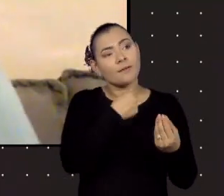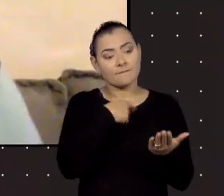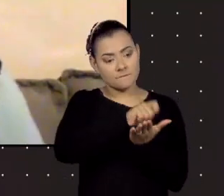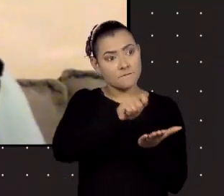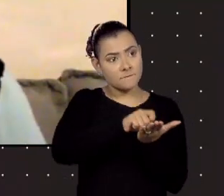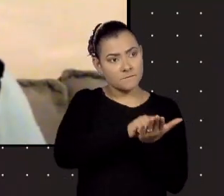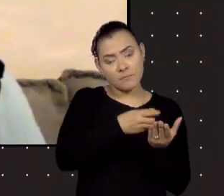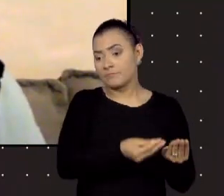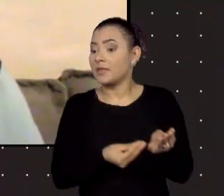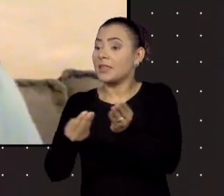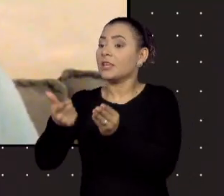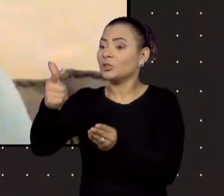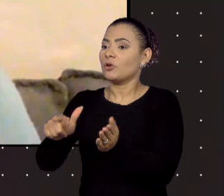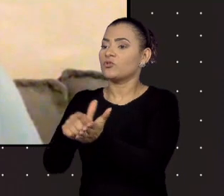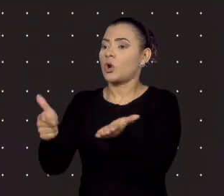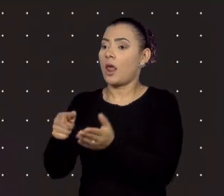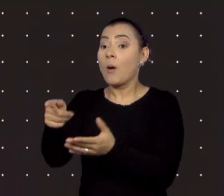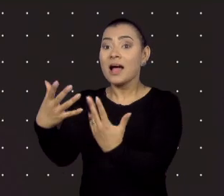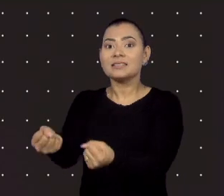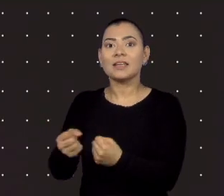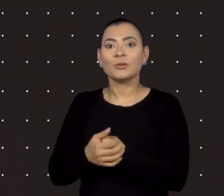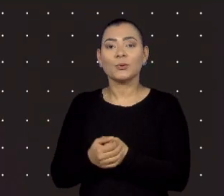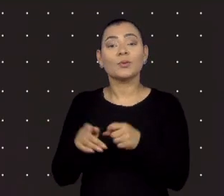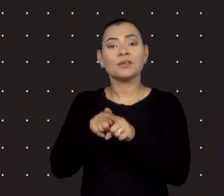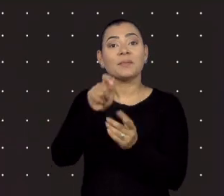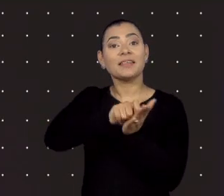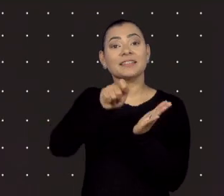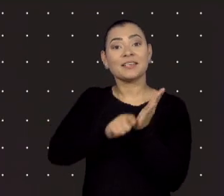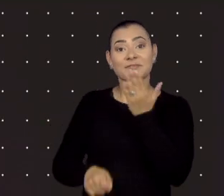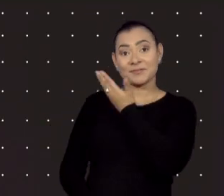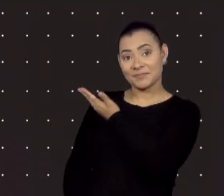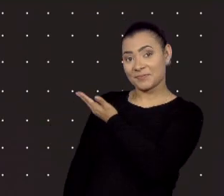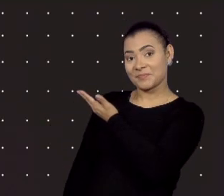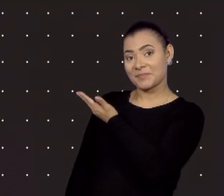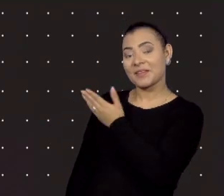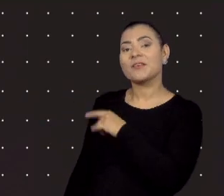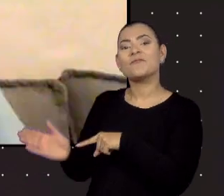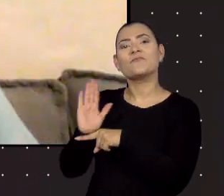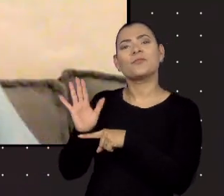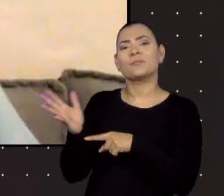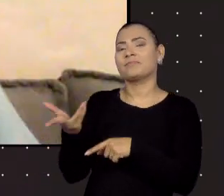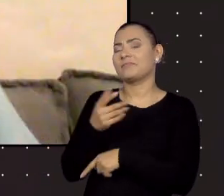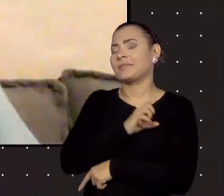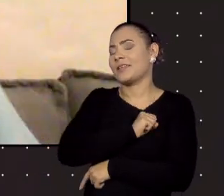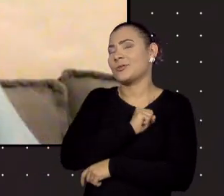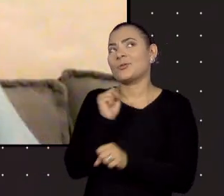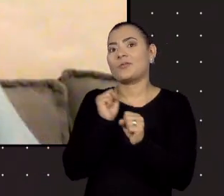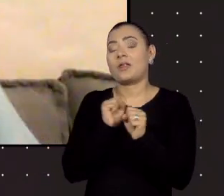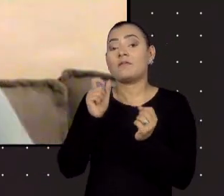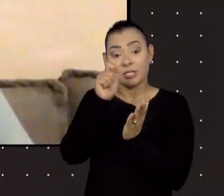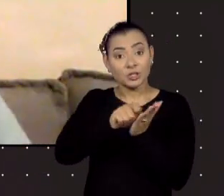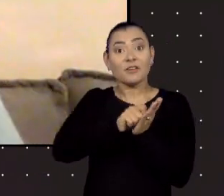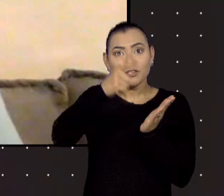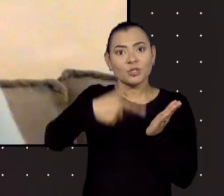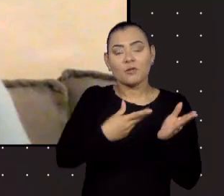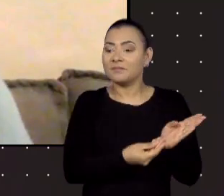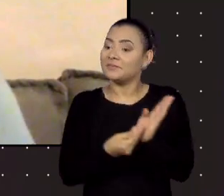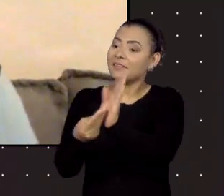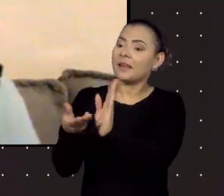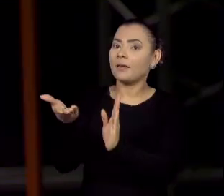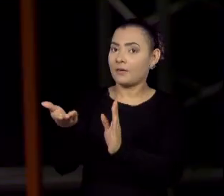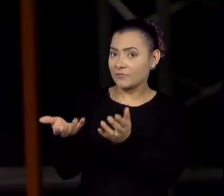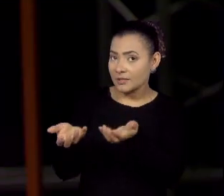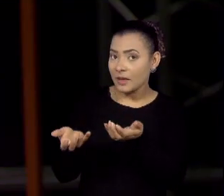Fiz uma segunda sobre um filme chamado O Véu Azul. Nunca esqueço os dois filmes. Terceira que ele publicou, eu cheguei lá e disse assim,